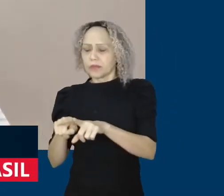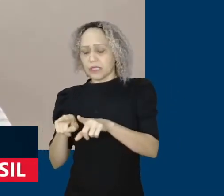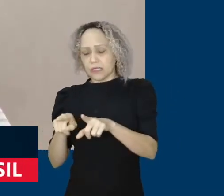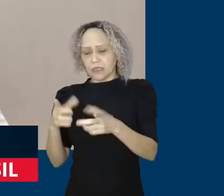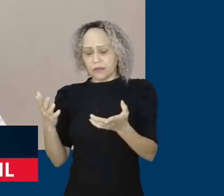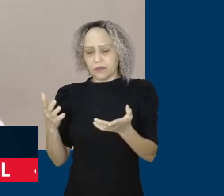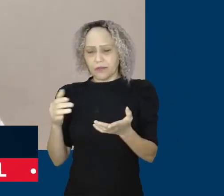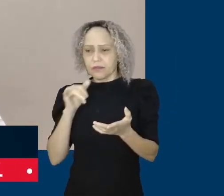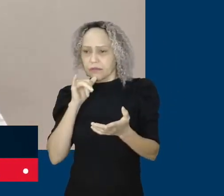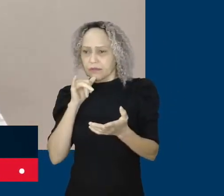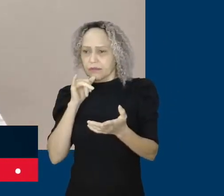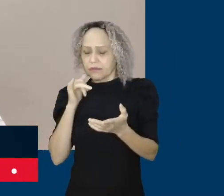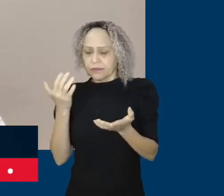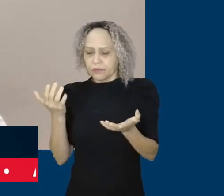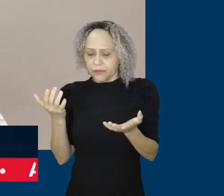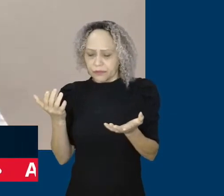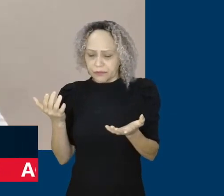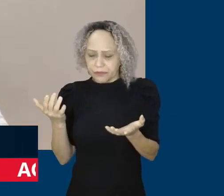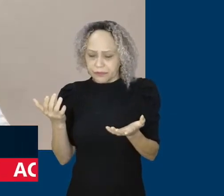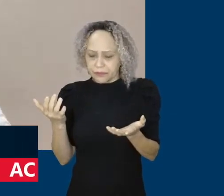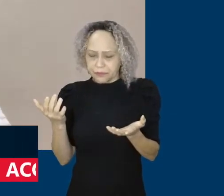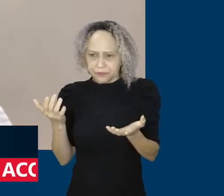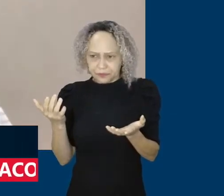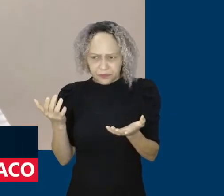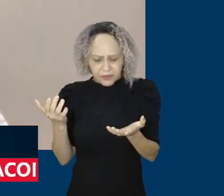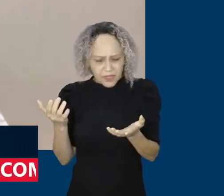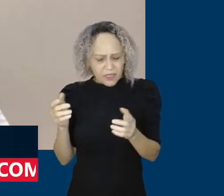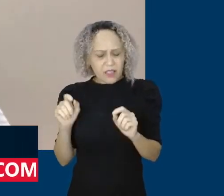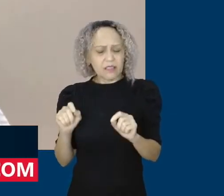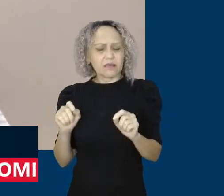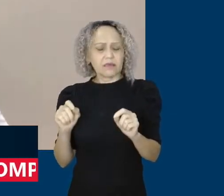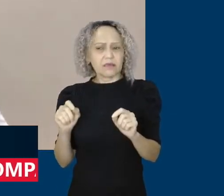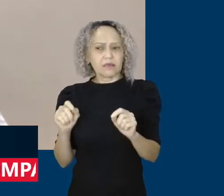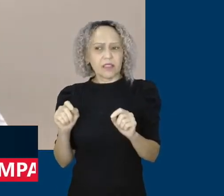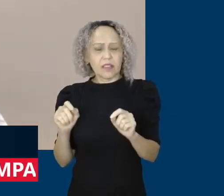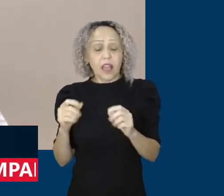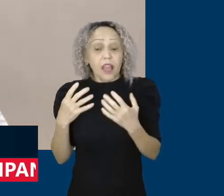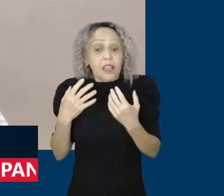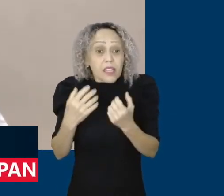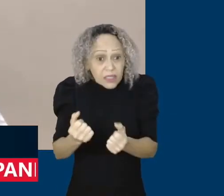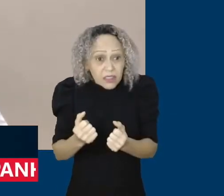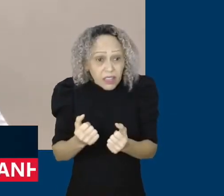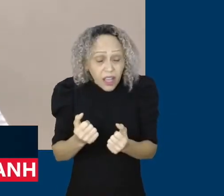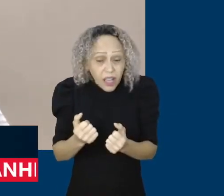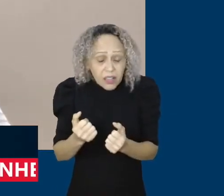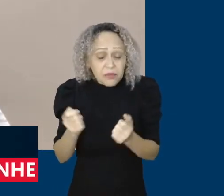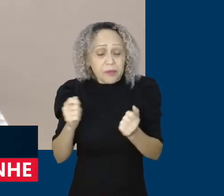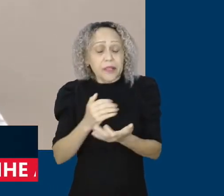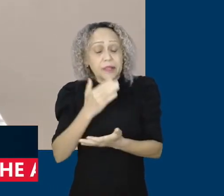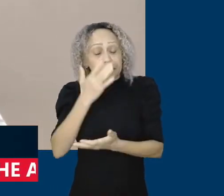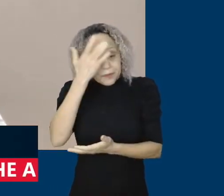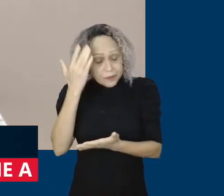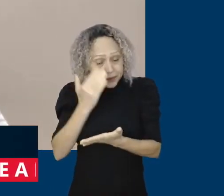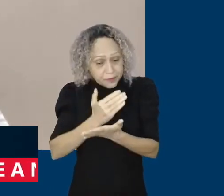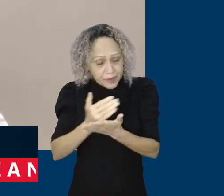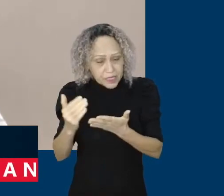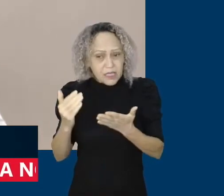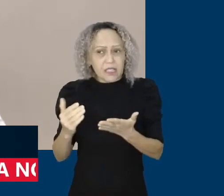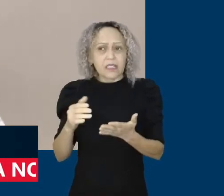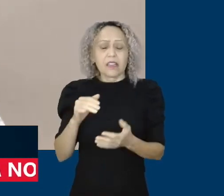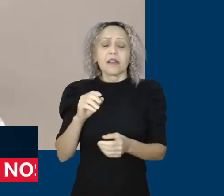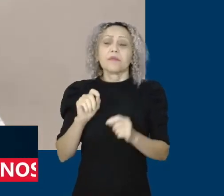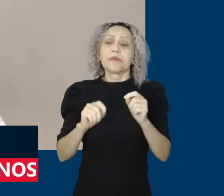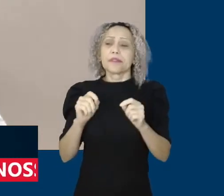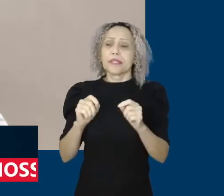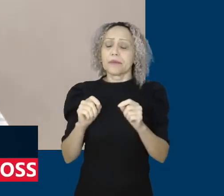finalmente chegou a conclusão, né, a aceitação, digamos assim, da finitude, né, dos combustíveis